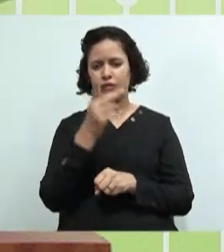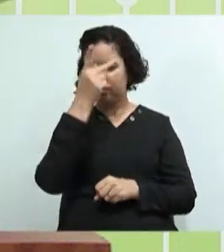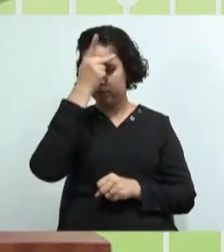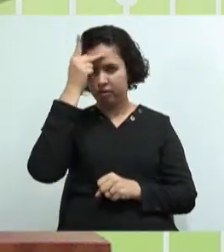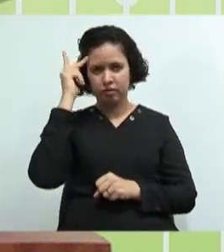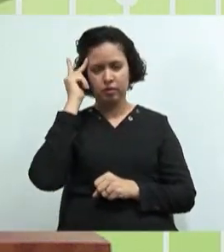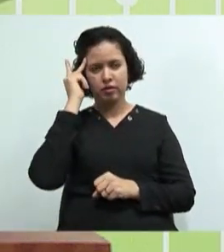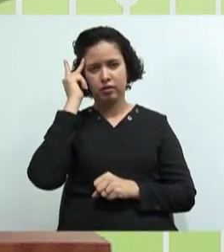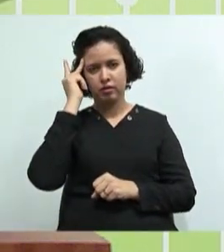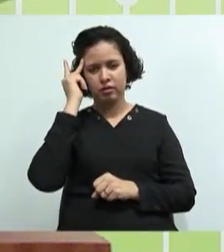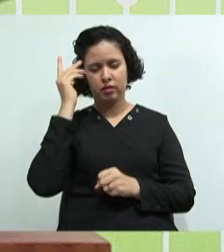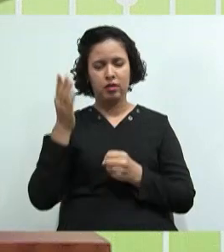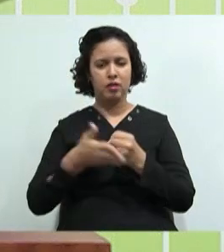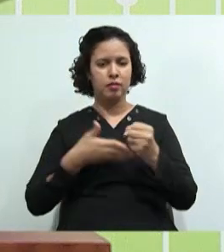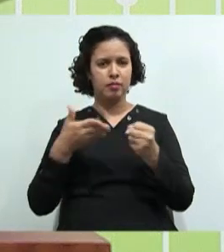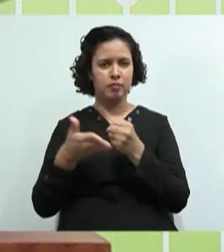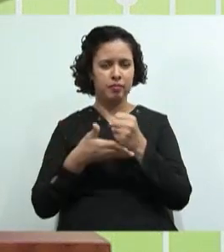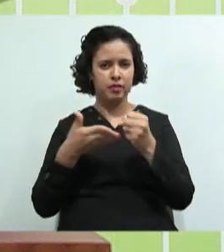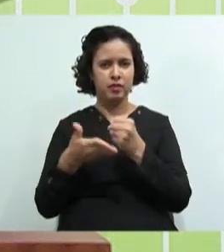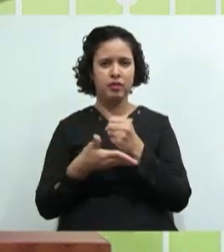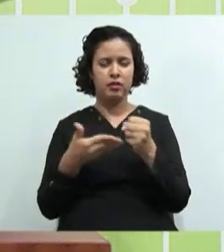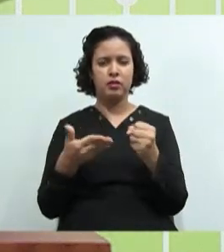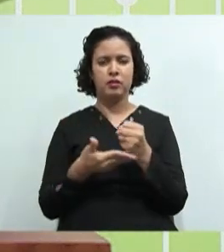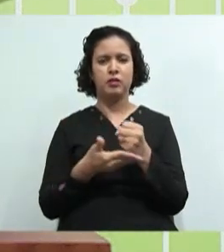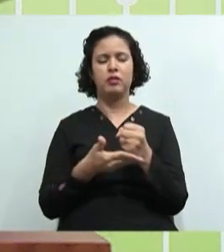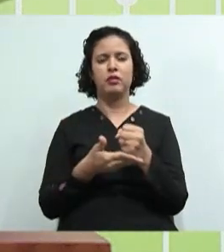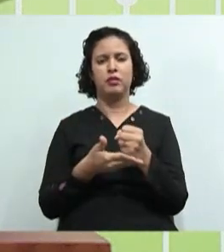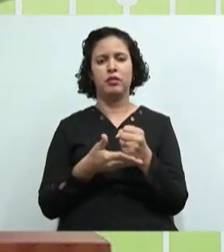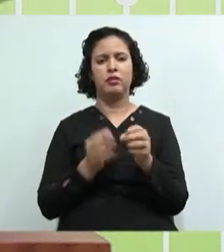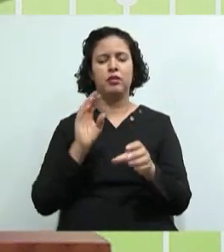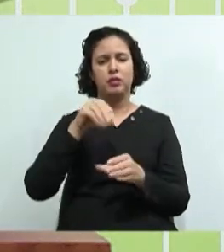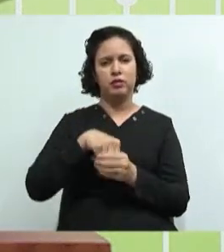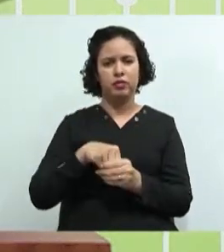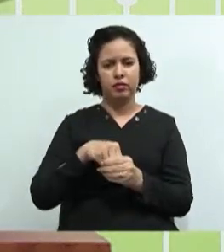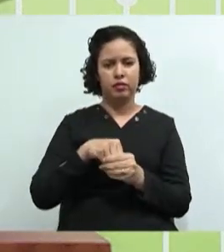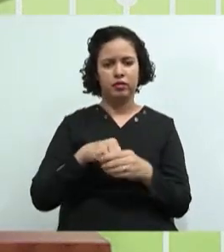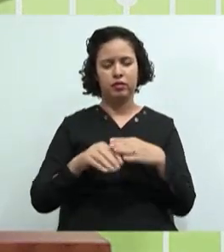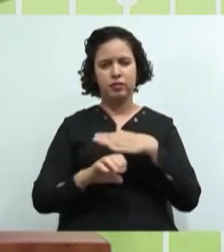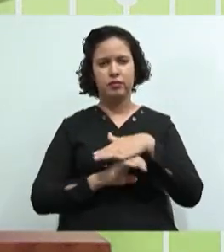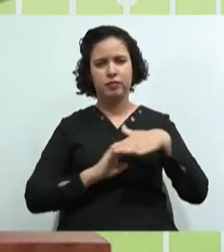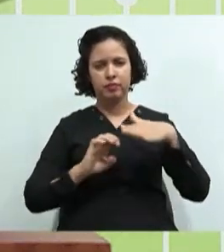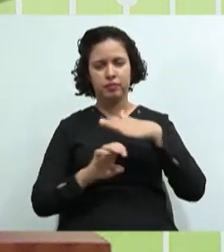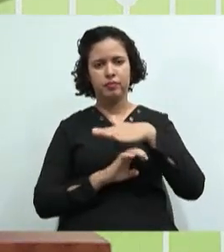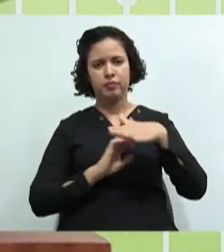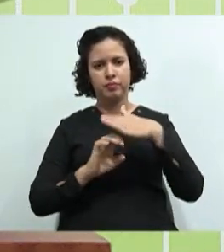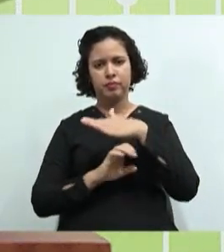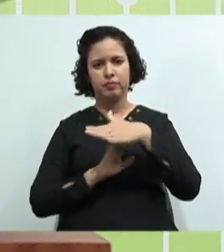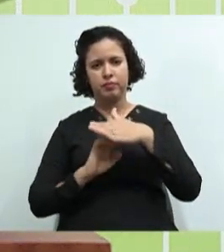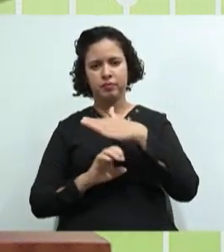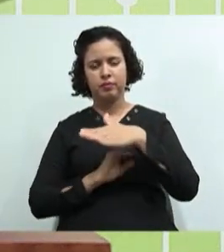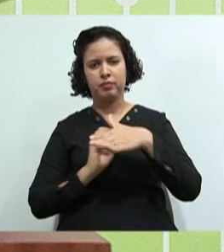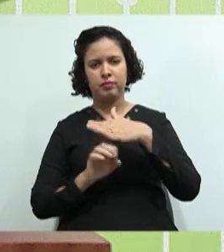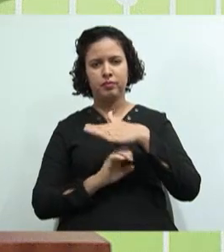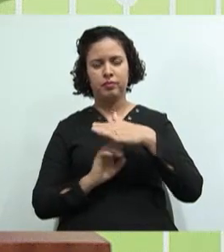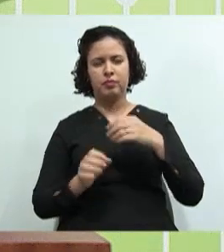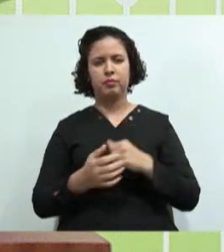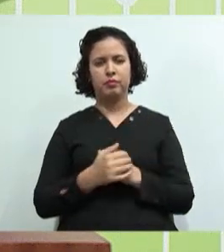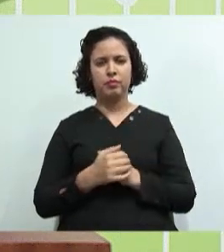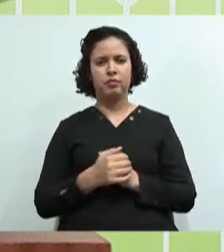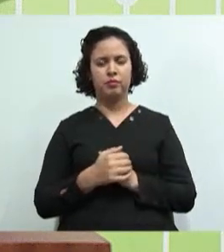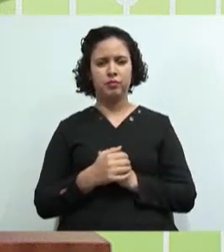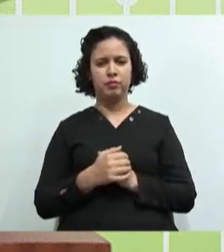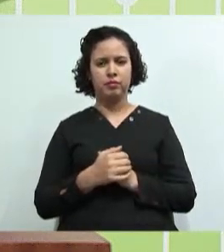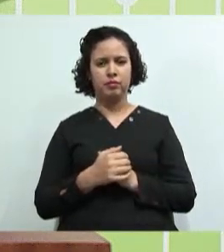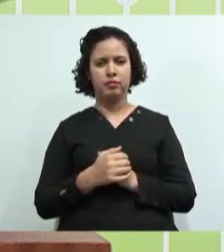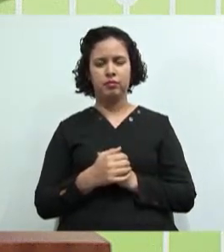área base mesmo ali, ou seja, onde está o núcleo das organizações. Quando a gente sobe para a próxima perspectiva, que é de processos internos,